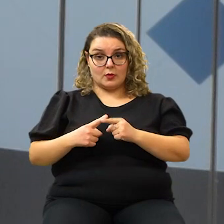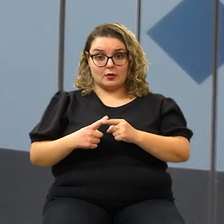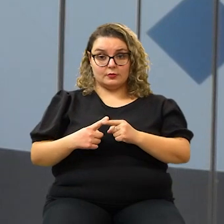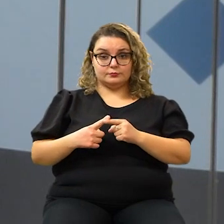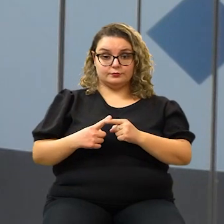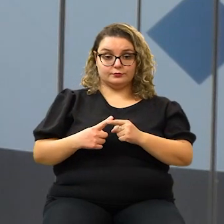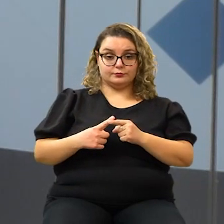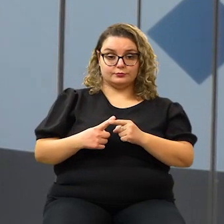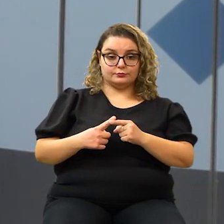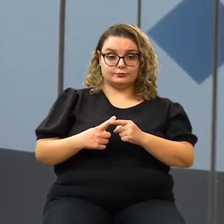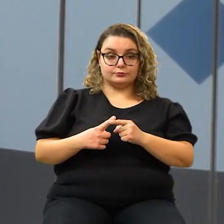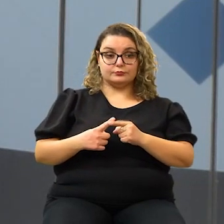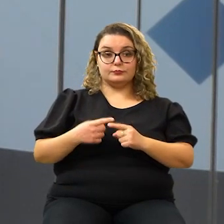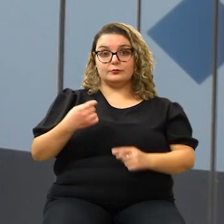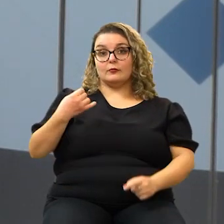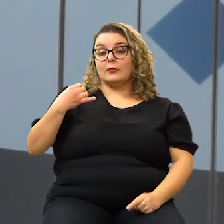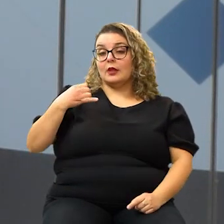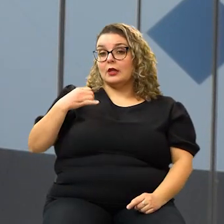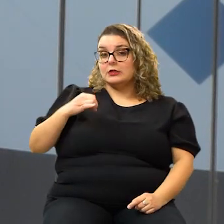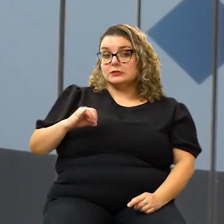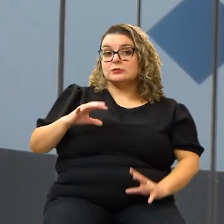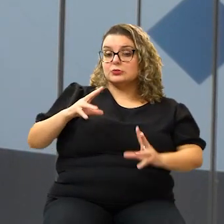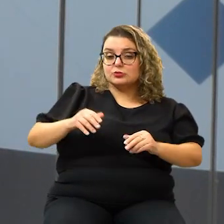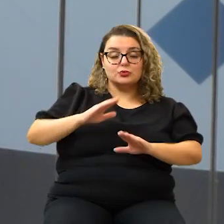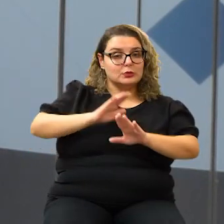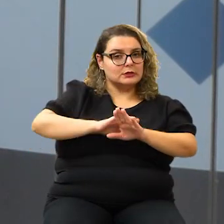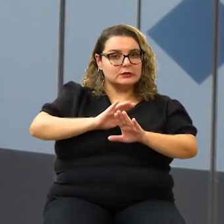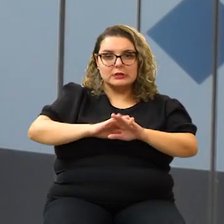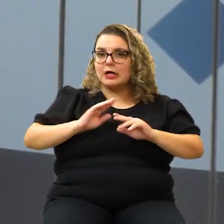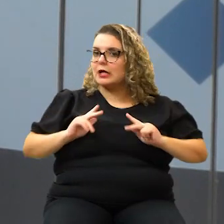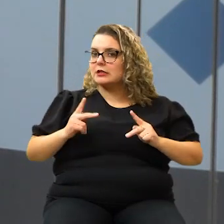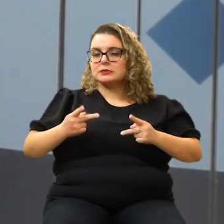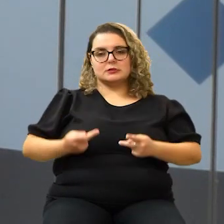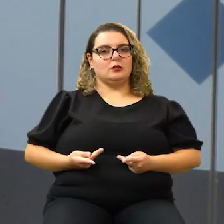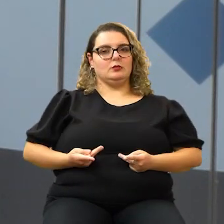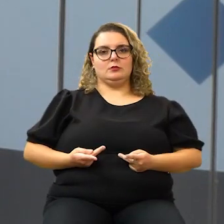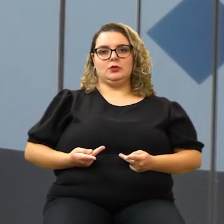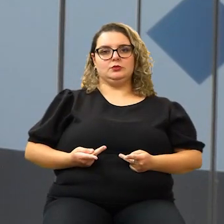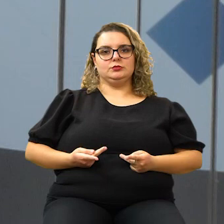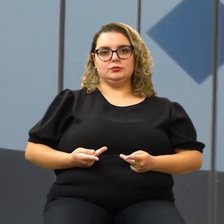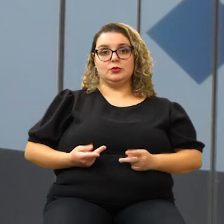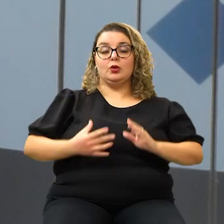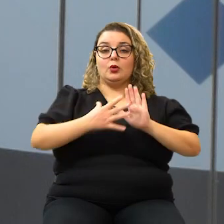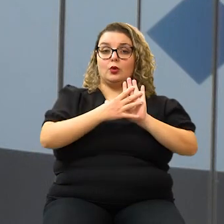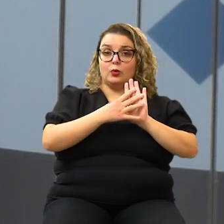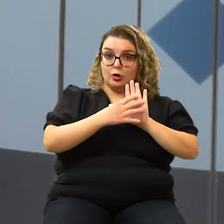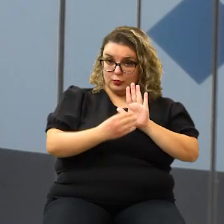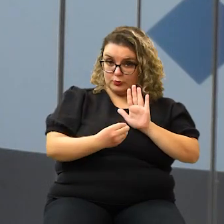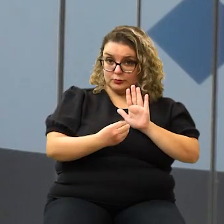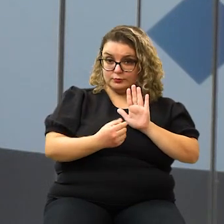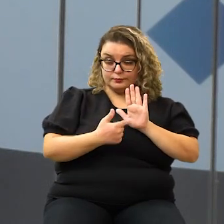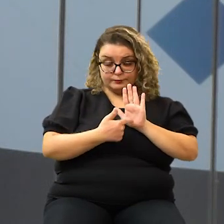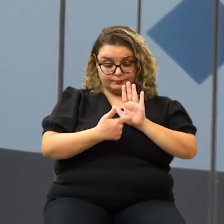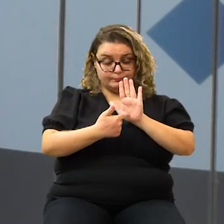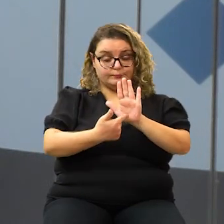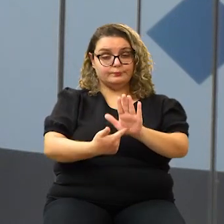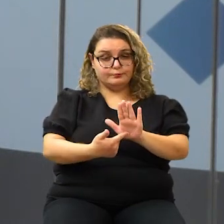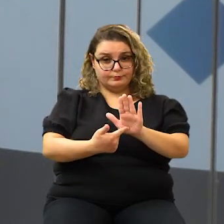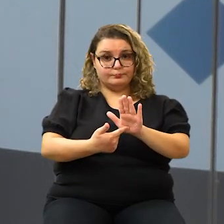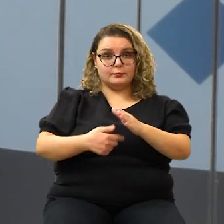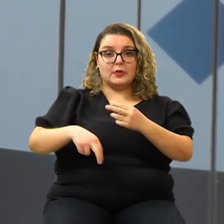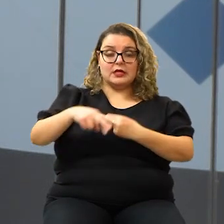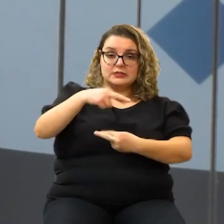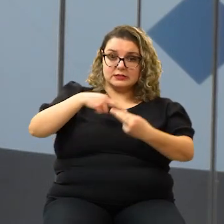for colocar toda a ação humana, né, os modelos, eles mostram essa